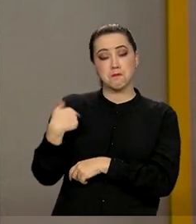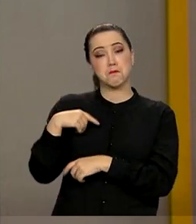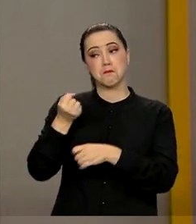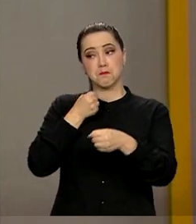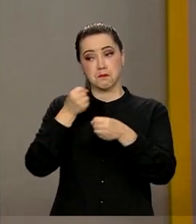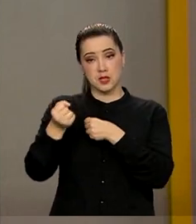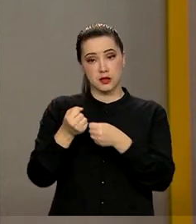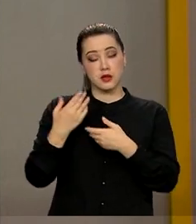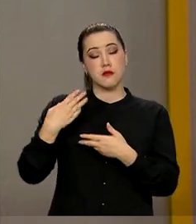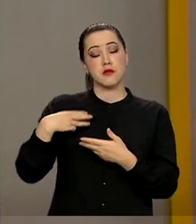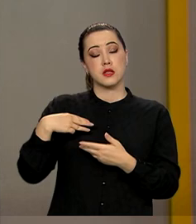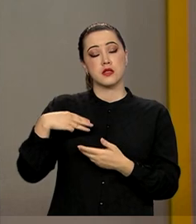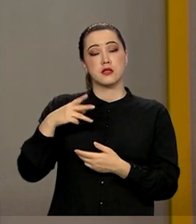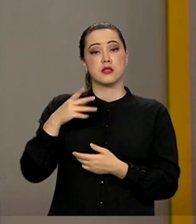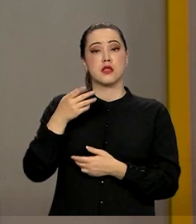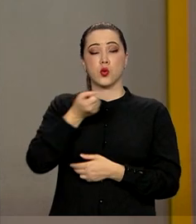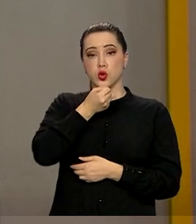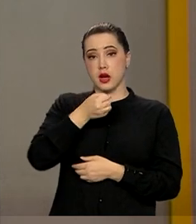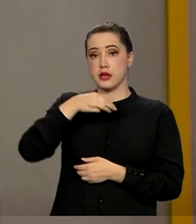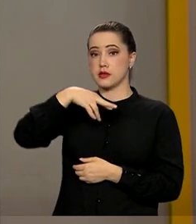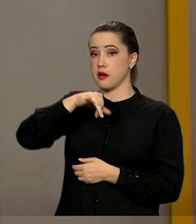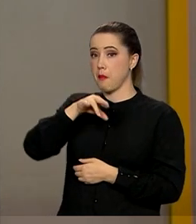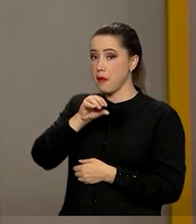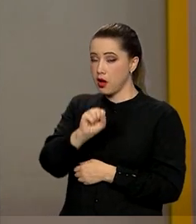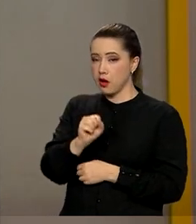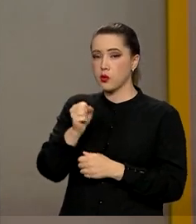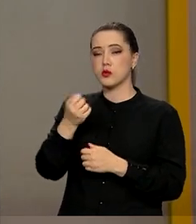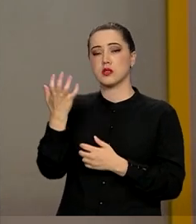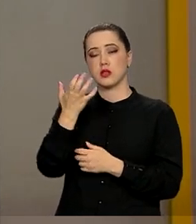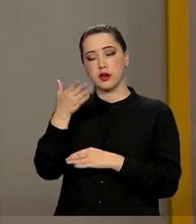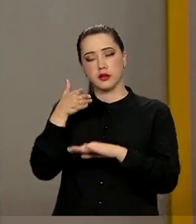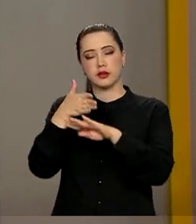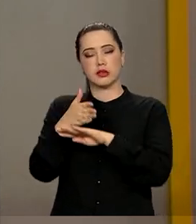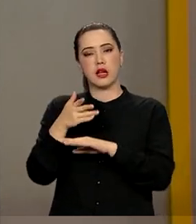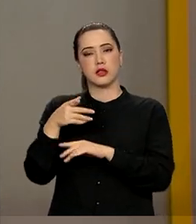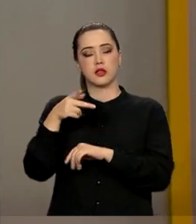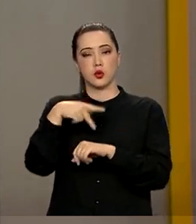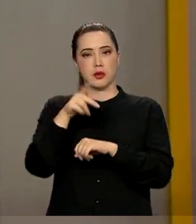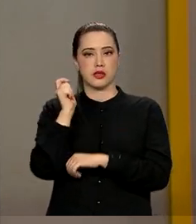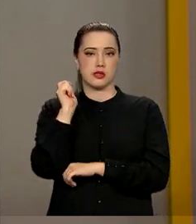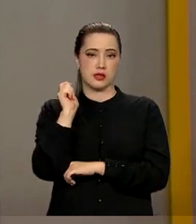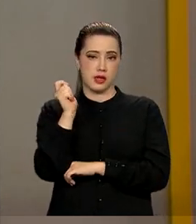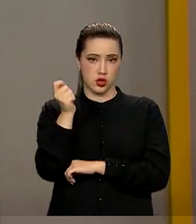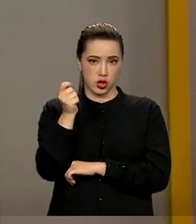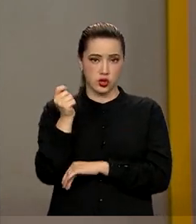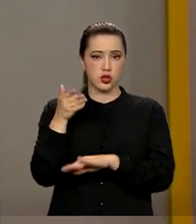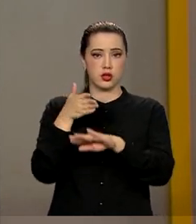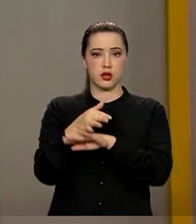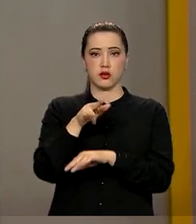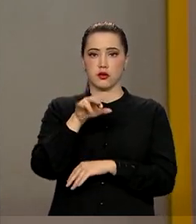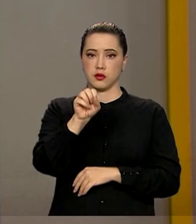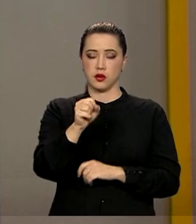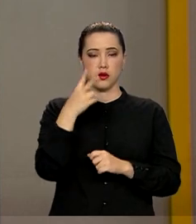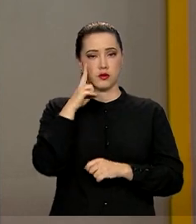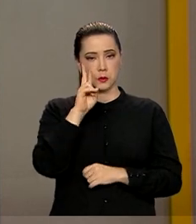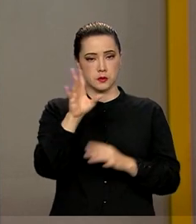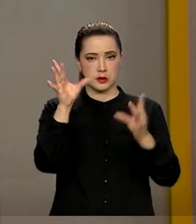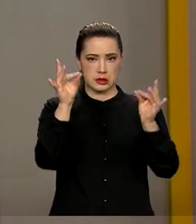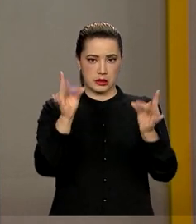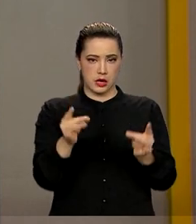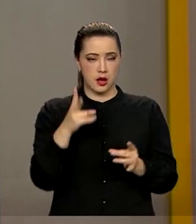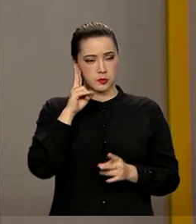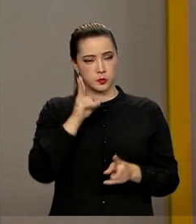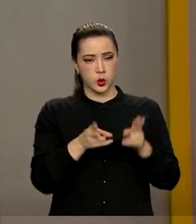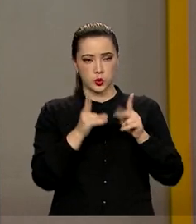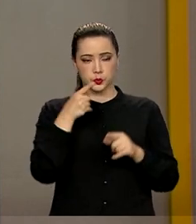jornalista Marcos Uchoa, o presidente defendeu a entrada da Argentina no BRICS. Confira os melhores momentos na reportagem de